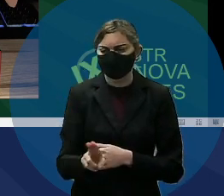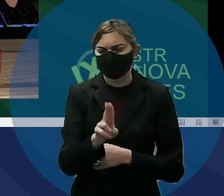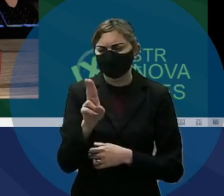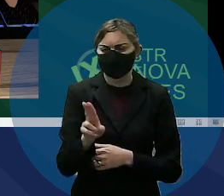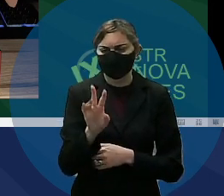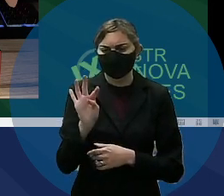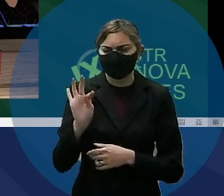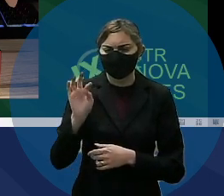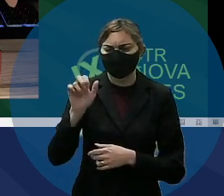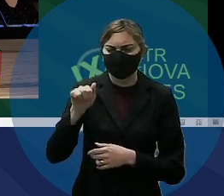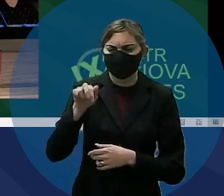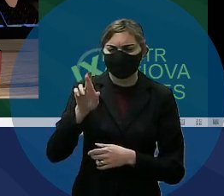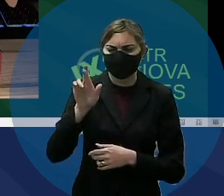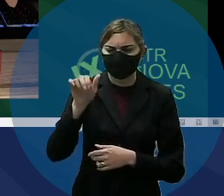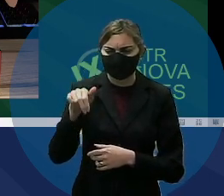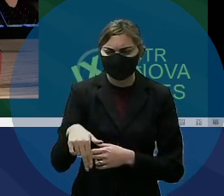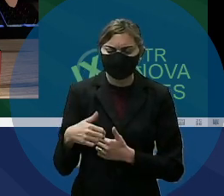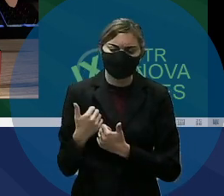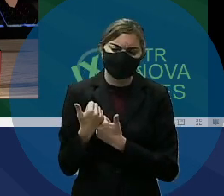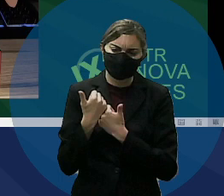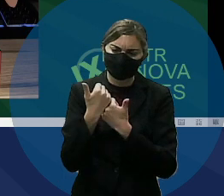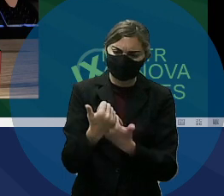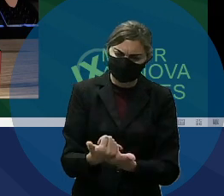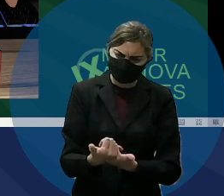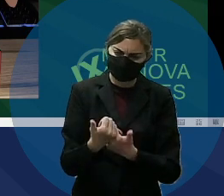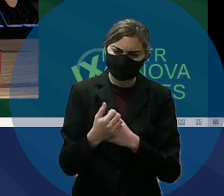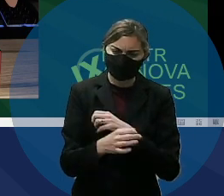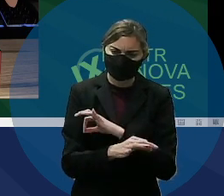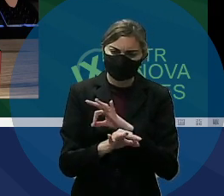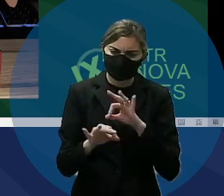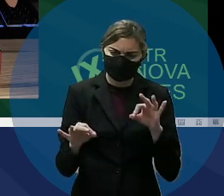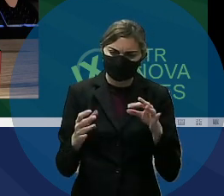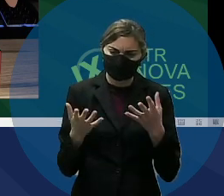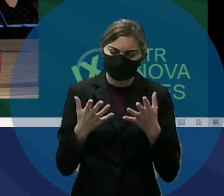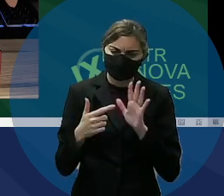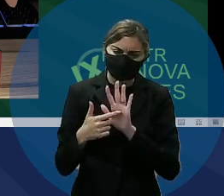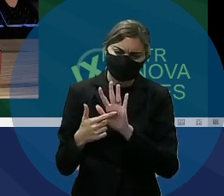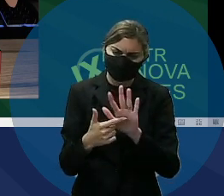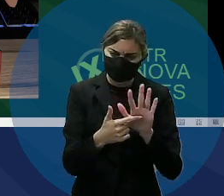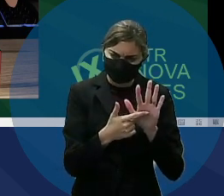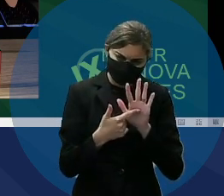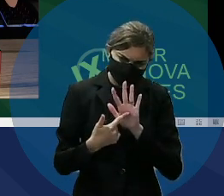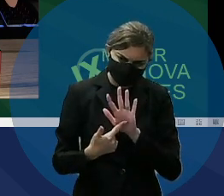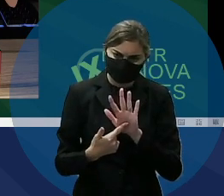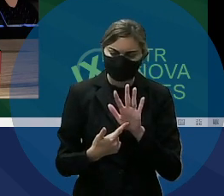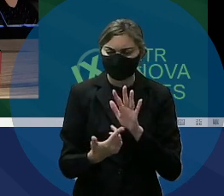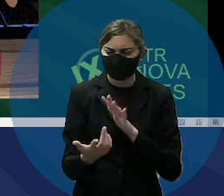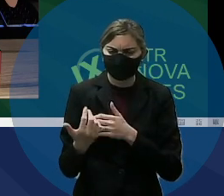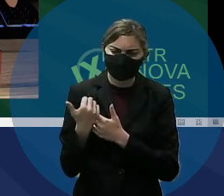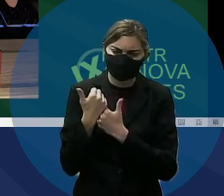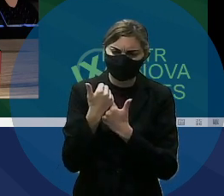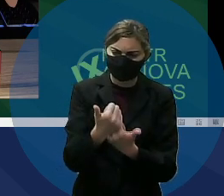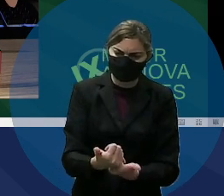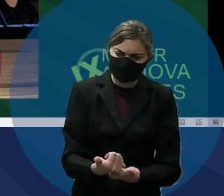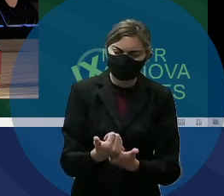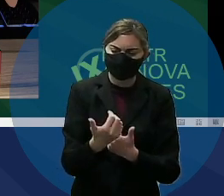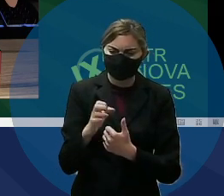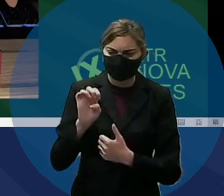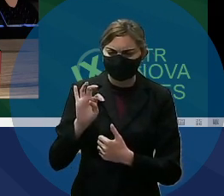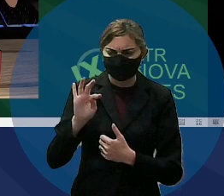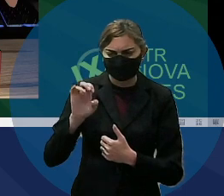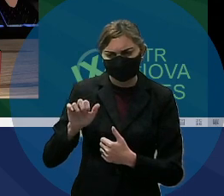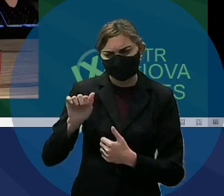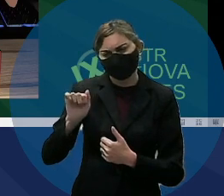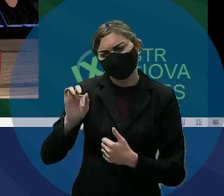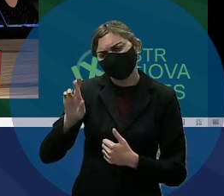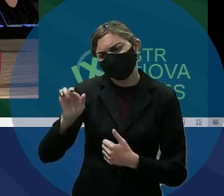Tangram, e essa representação foi maravilhosa. Então, é isso que eu tenho para mostrar, né? Para representar a ETE Alfredo